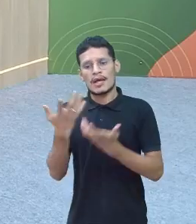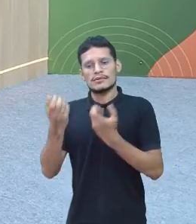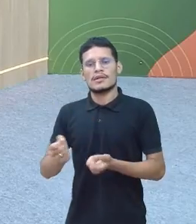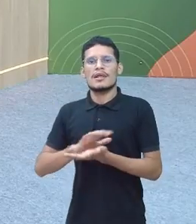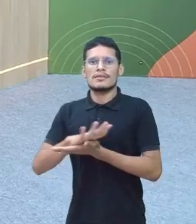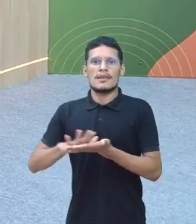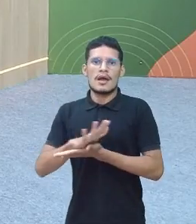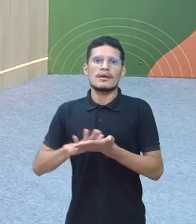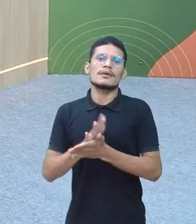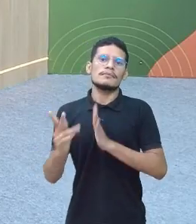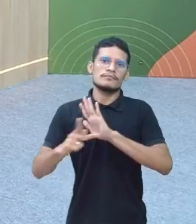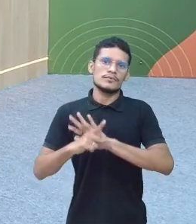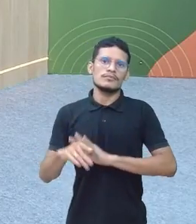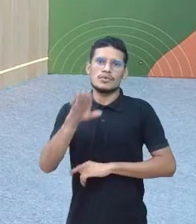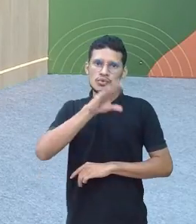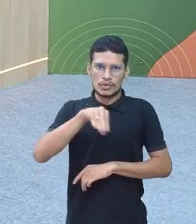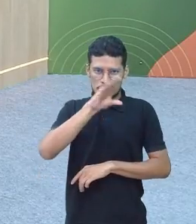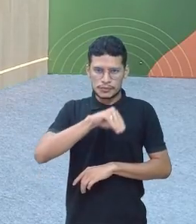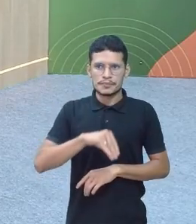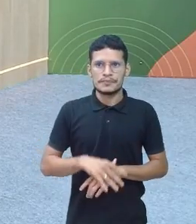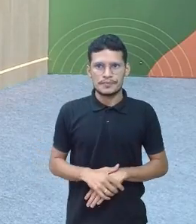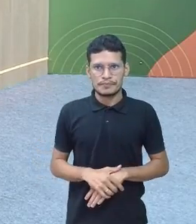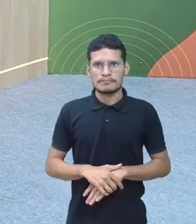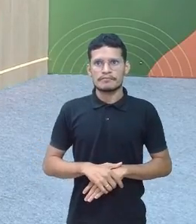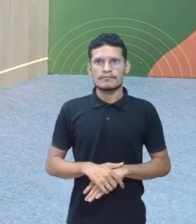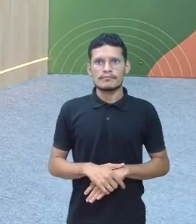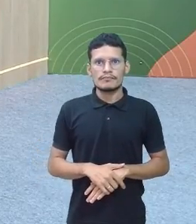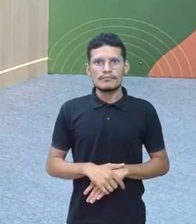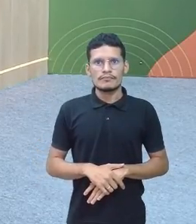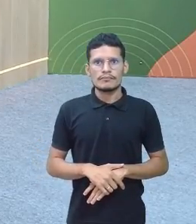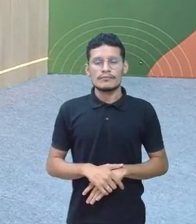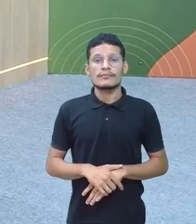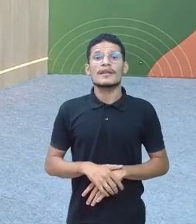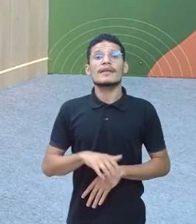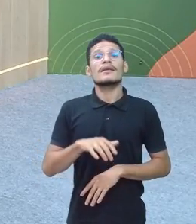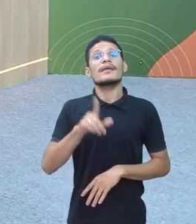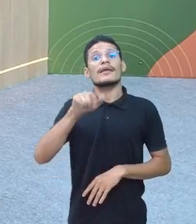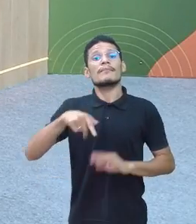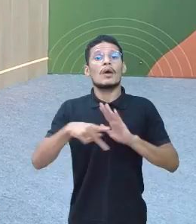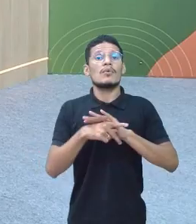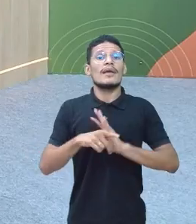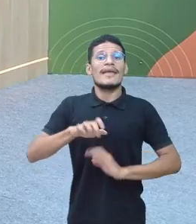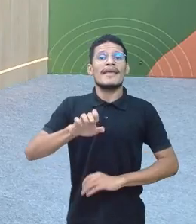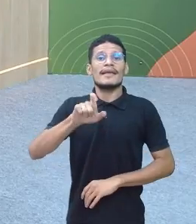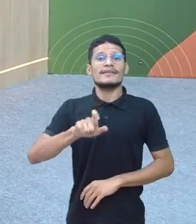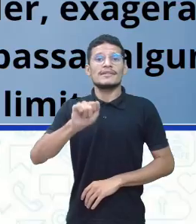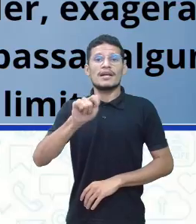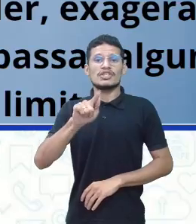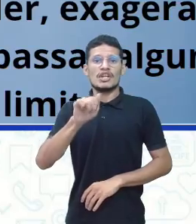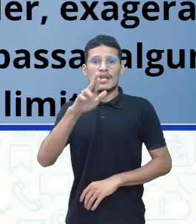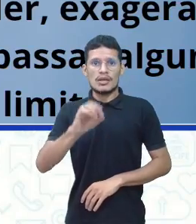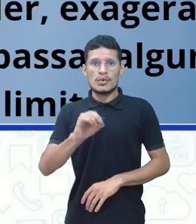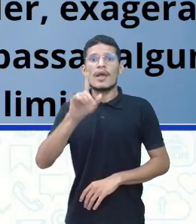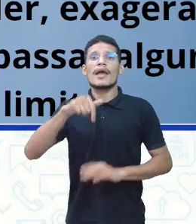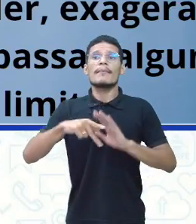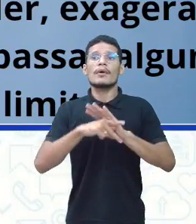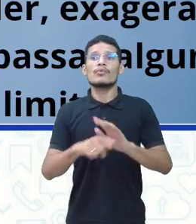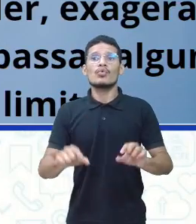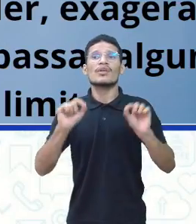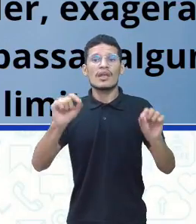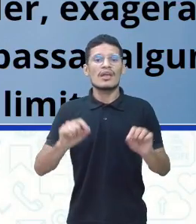também nos discursos orais, tá certo? E o exagero, que é a qualidade de